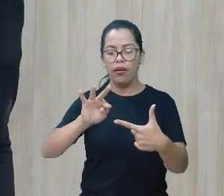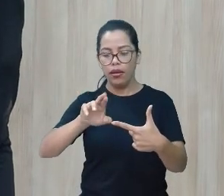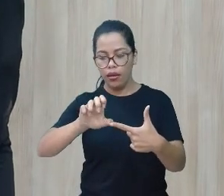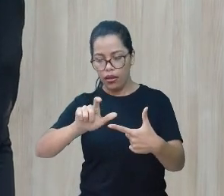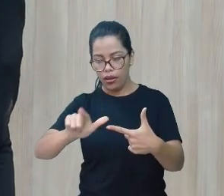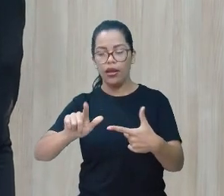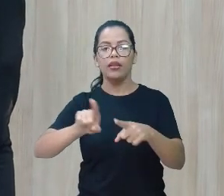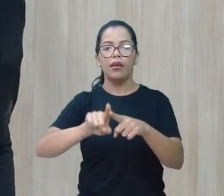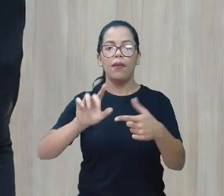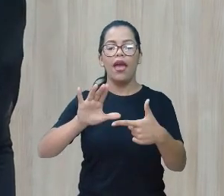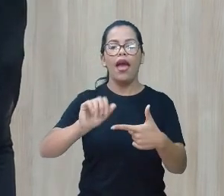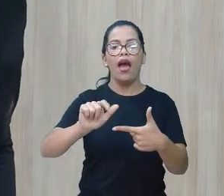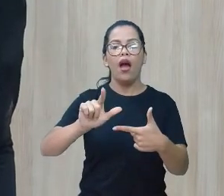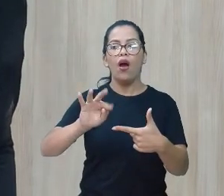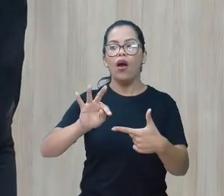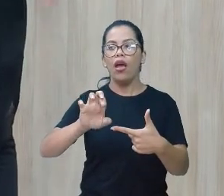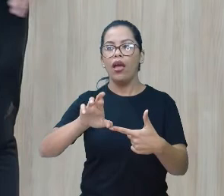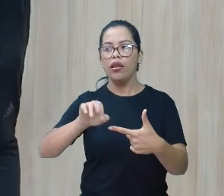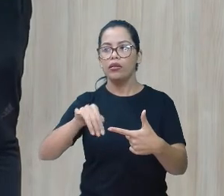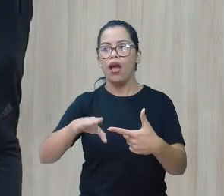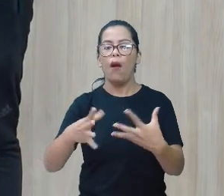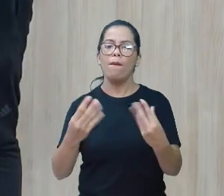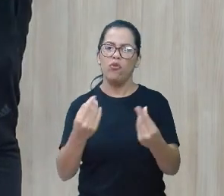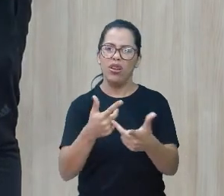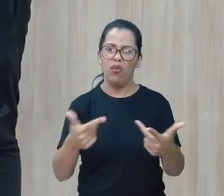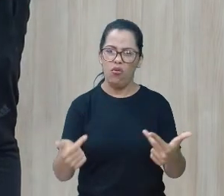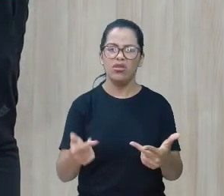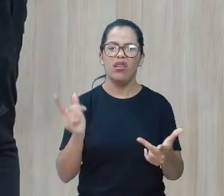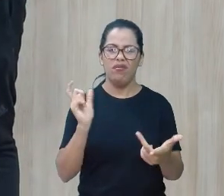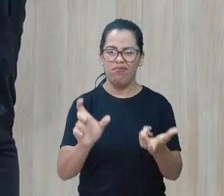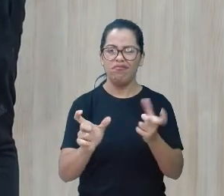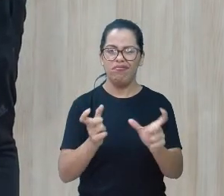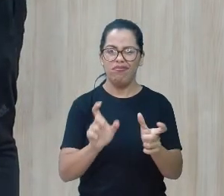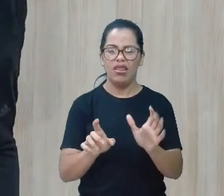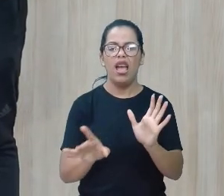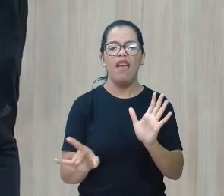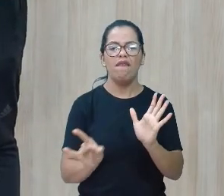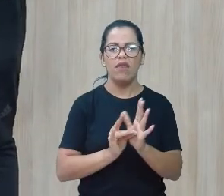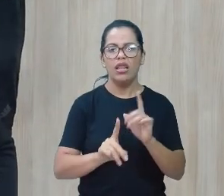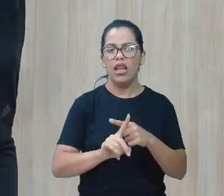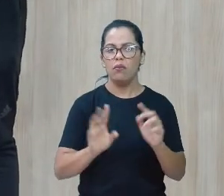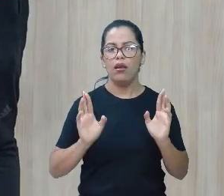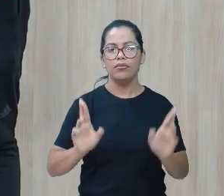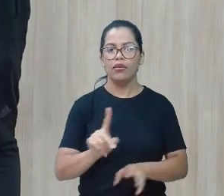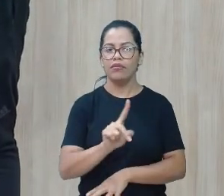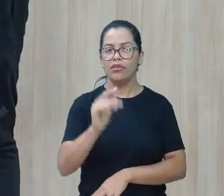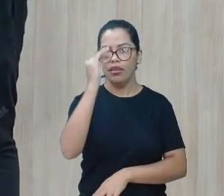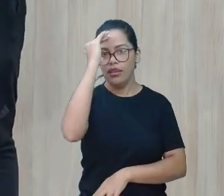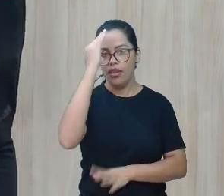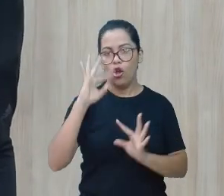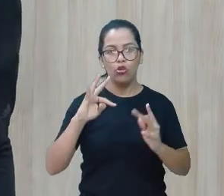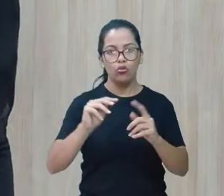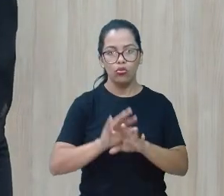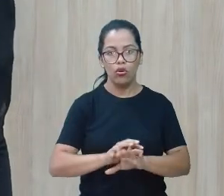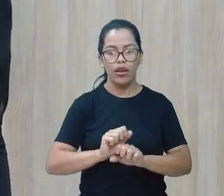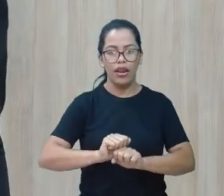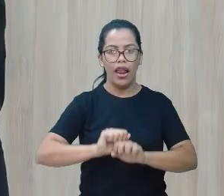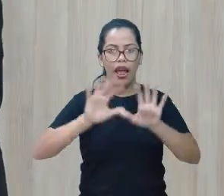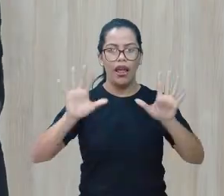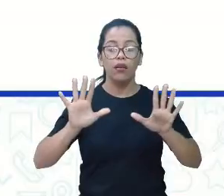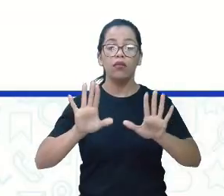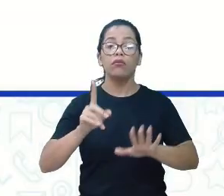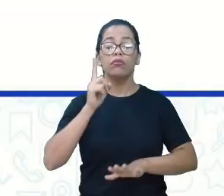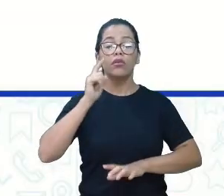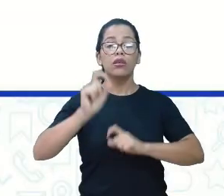bom? É verdade, é muita coisa, mas espero que você tenha entendido aí tudo direitinho. Observa esse exemplo aí, ó. Eu